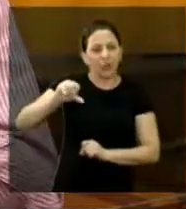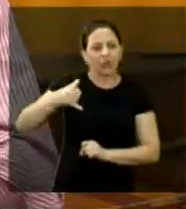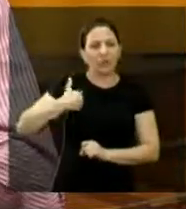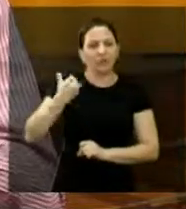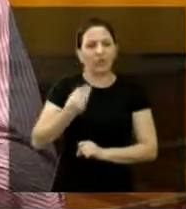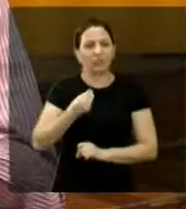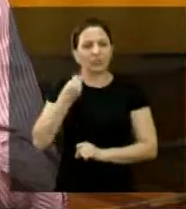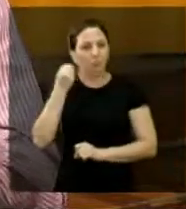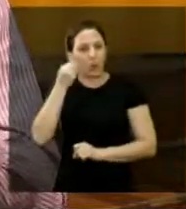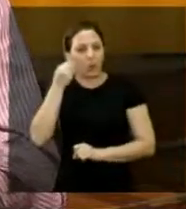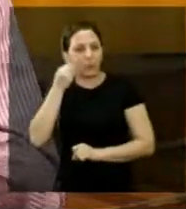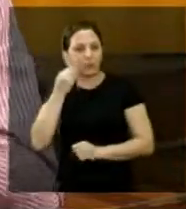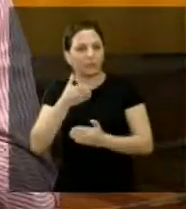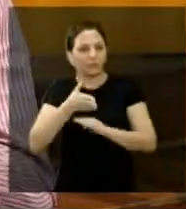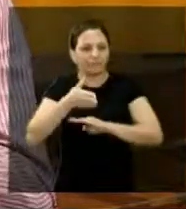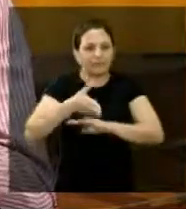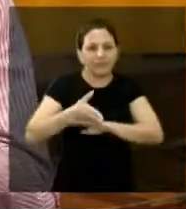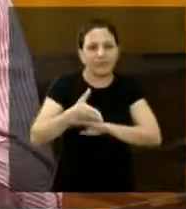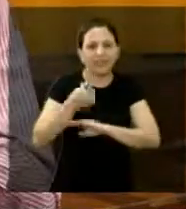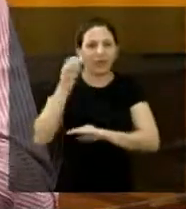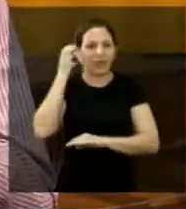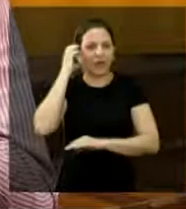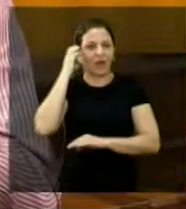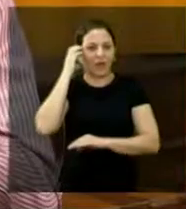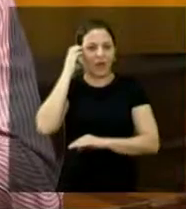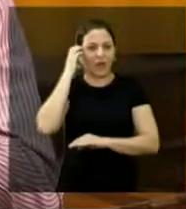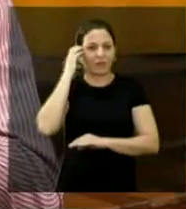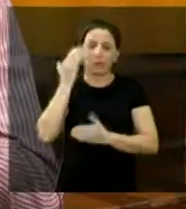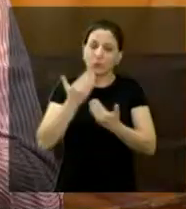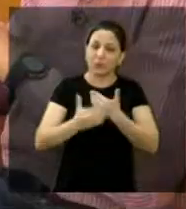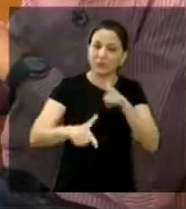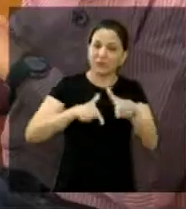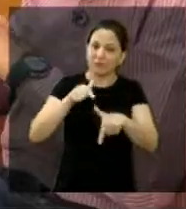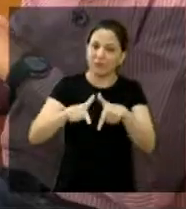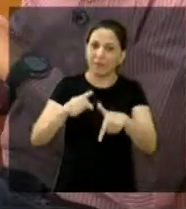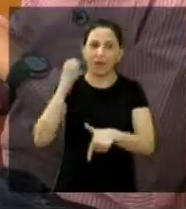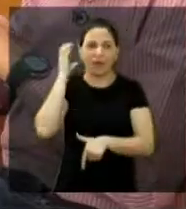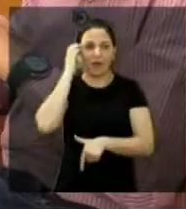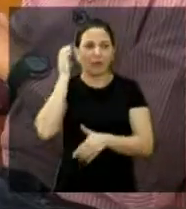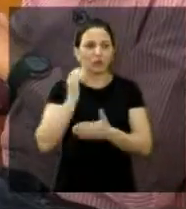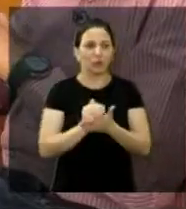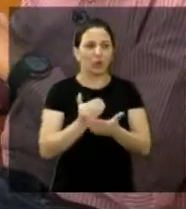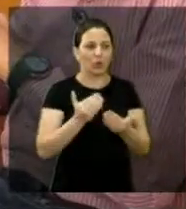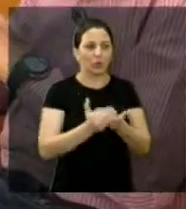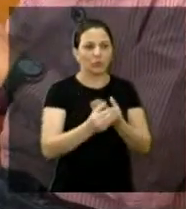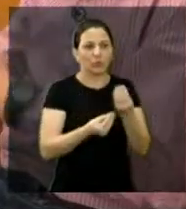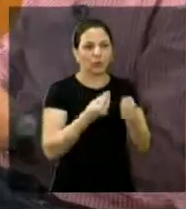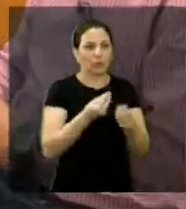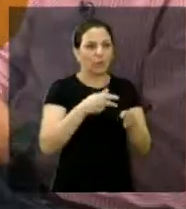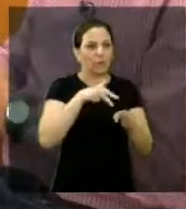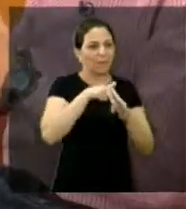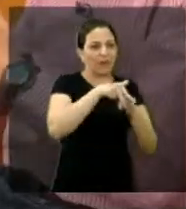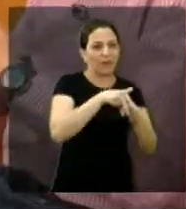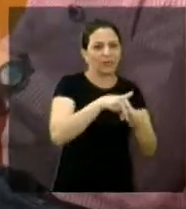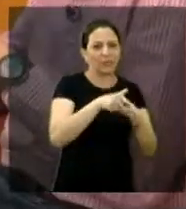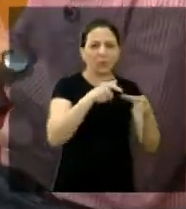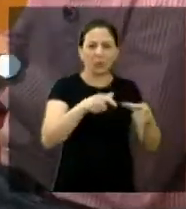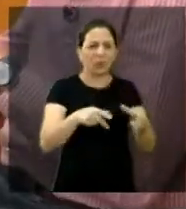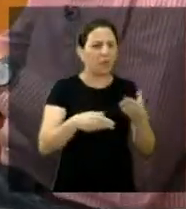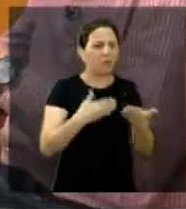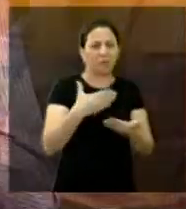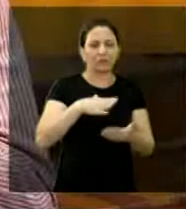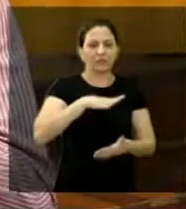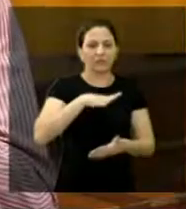eu encerrei prematuramente a minha carreira e não me arrependo. E aí você começou em Colina ou começou em Barretos? Não, eu comecei, na verdade,